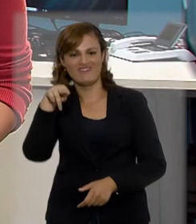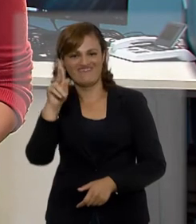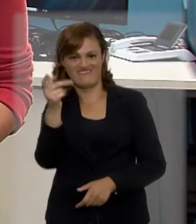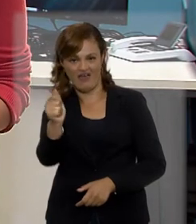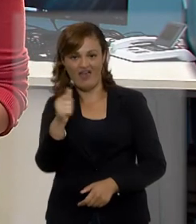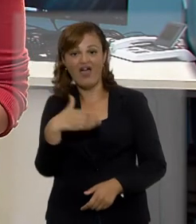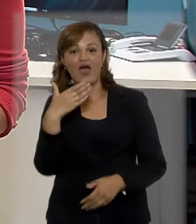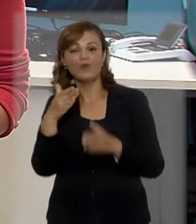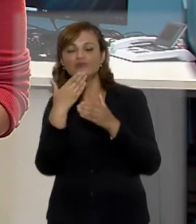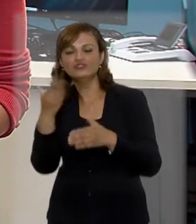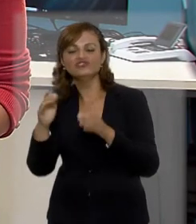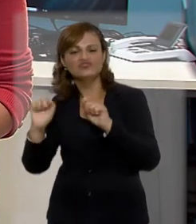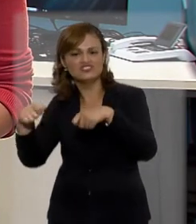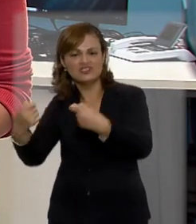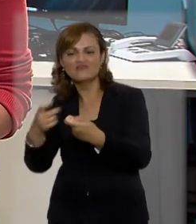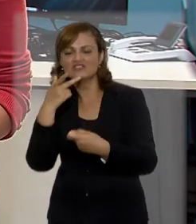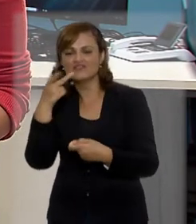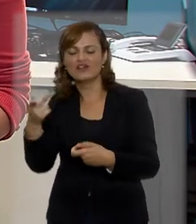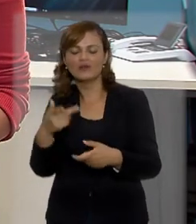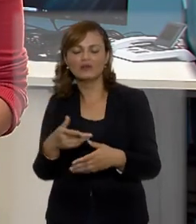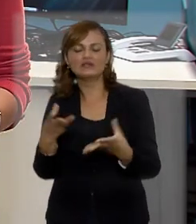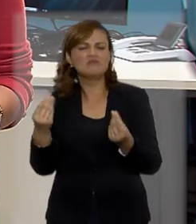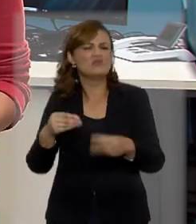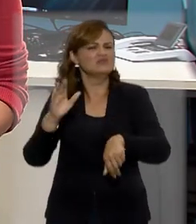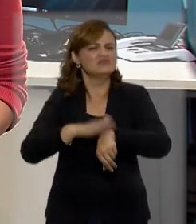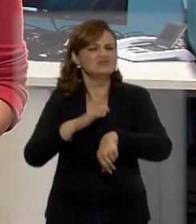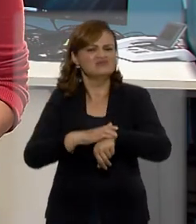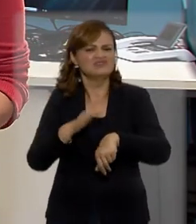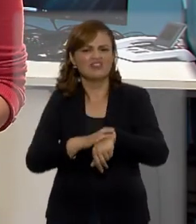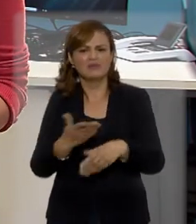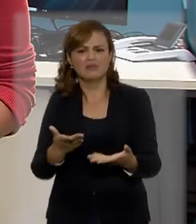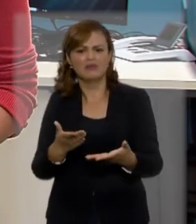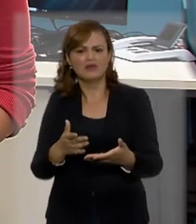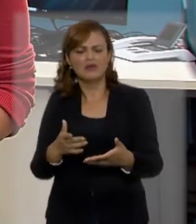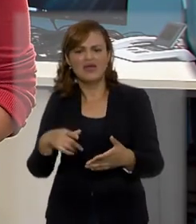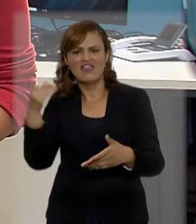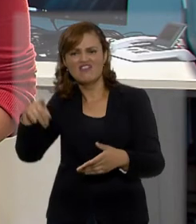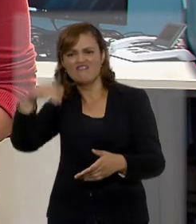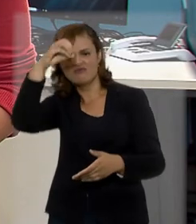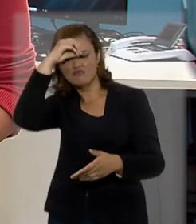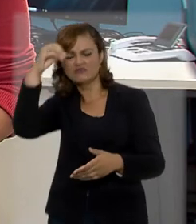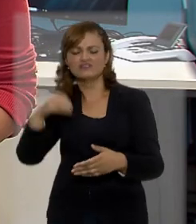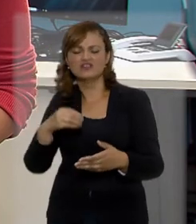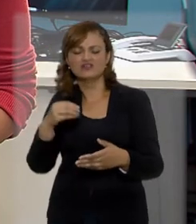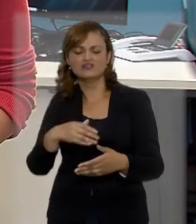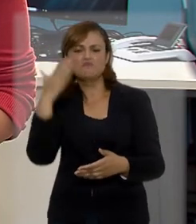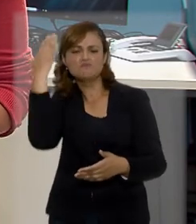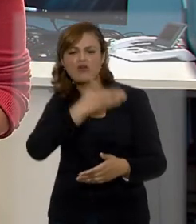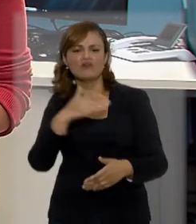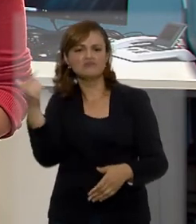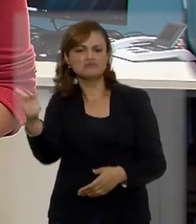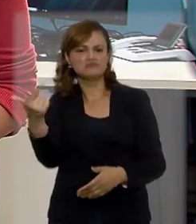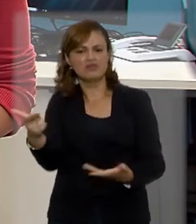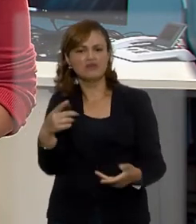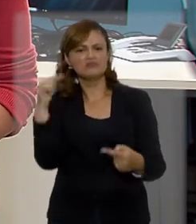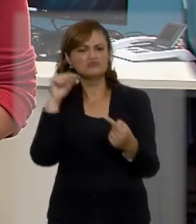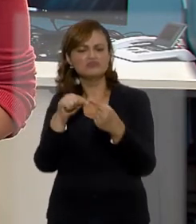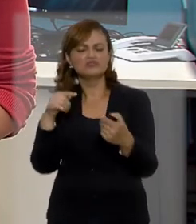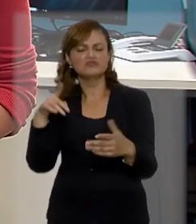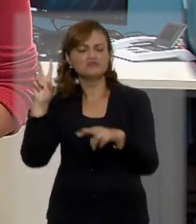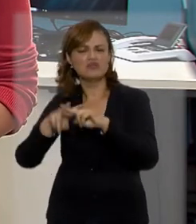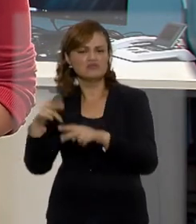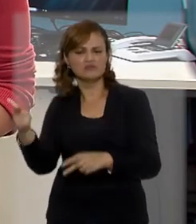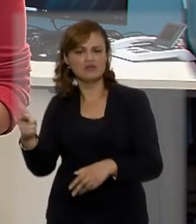do judiciário, a defesa entrou com um pedido alegando excesso de prazo, violação da presunção de inocência e falta de fundamentação da